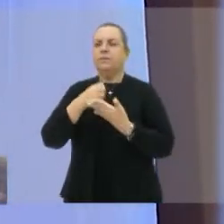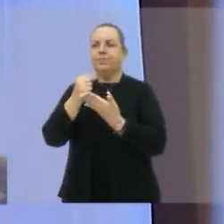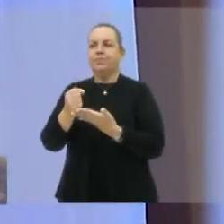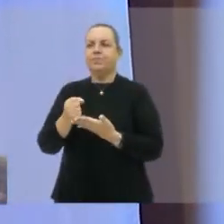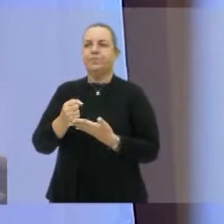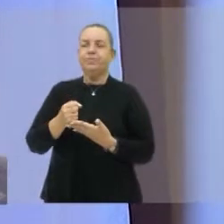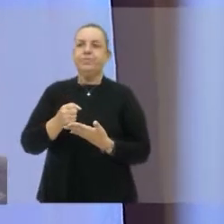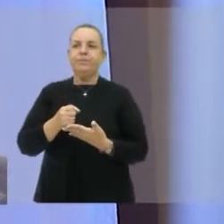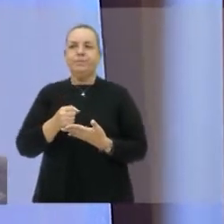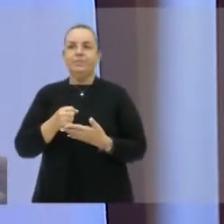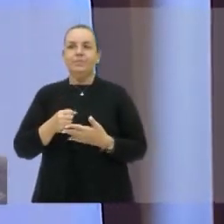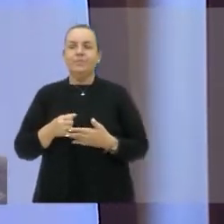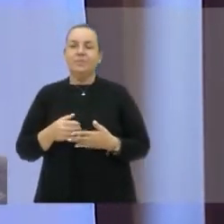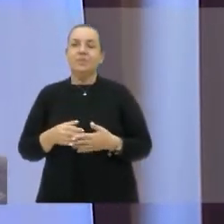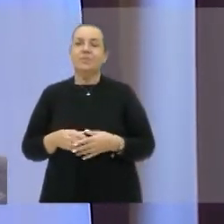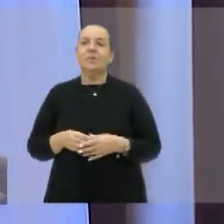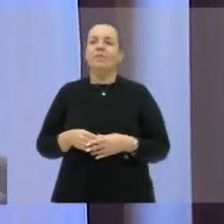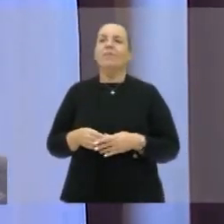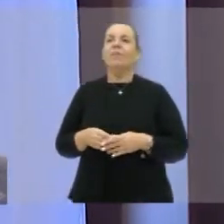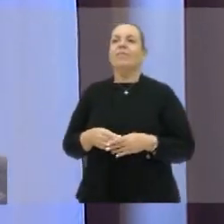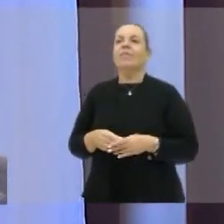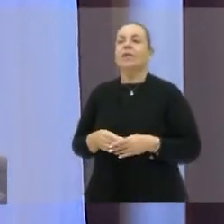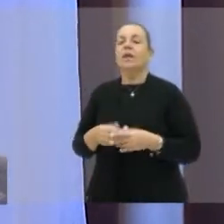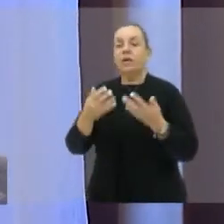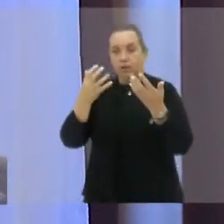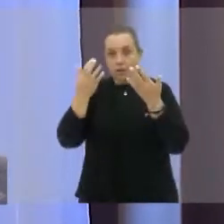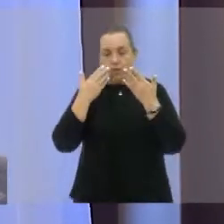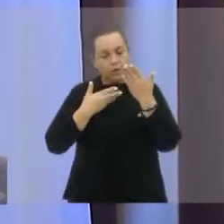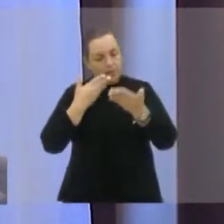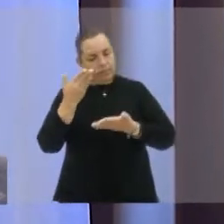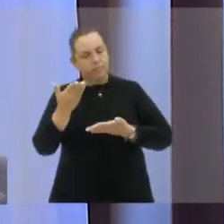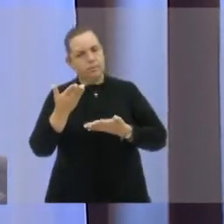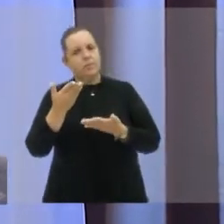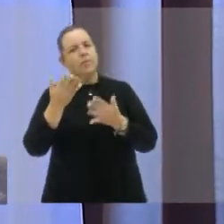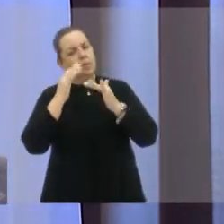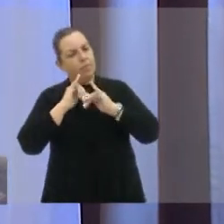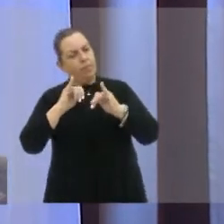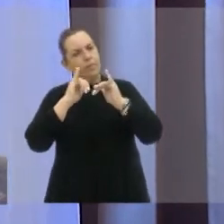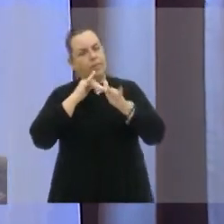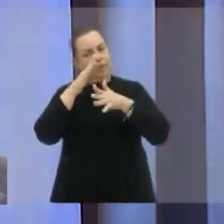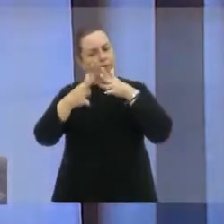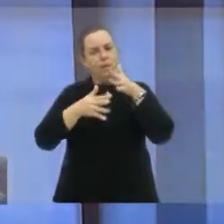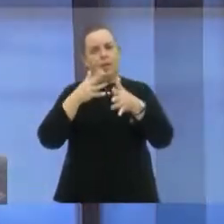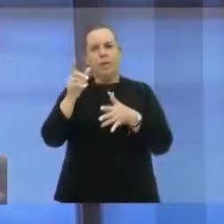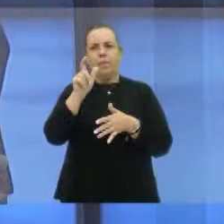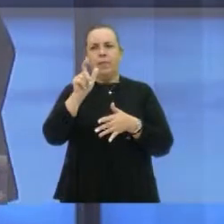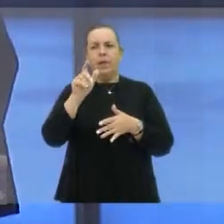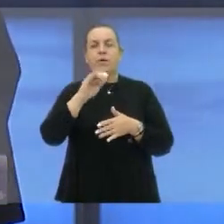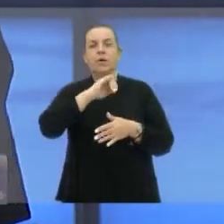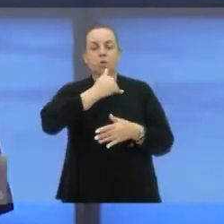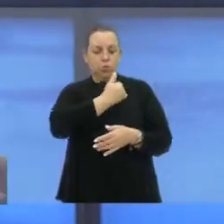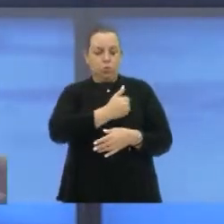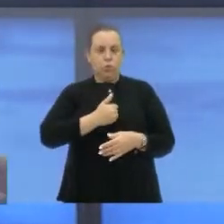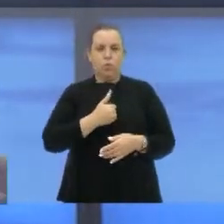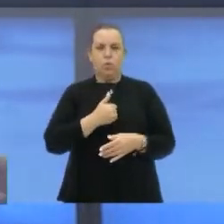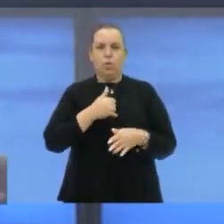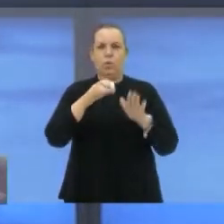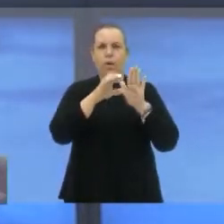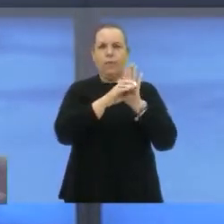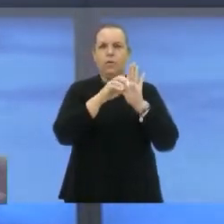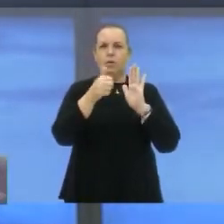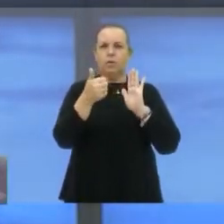nossa salvação. Eu gostaria de partilhar com você a palavra que está em João 3, 13,